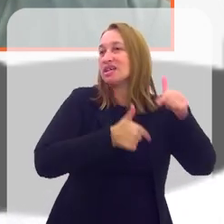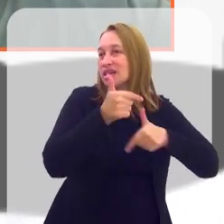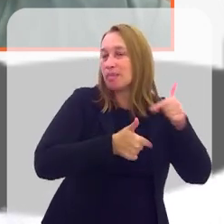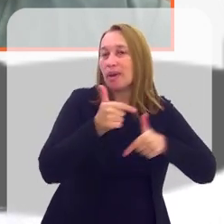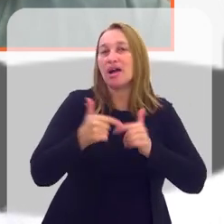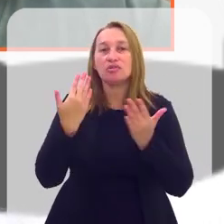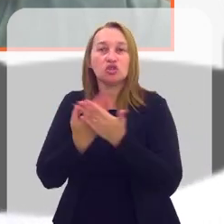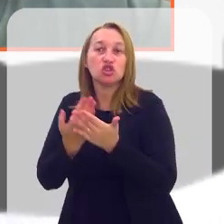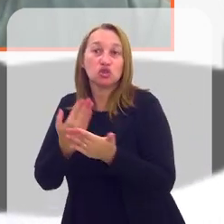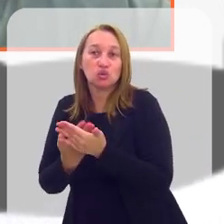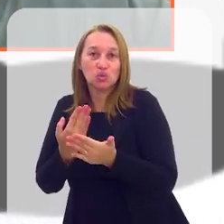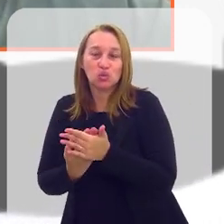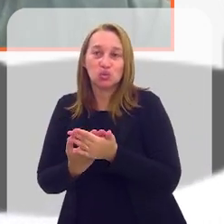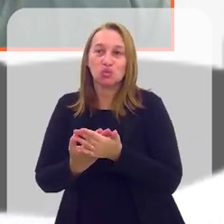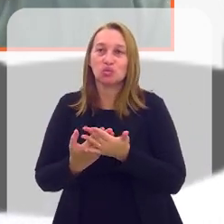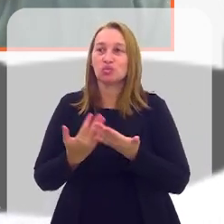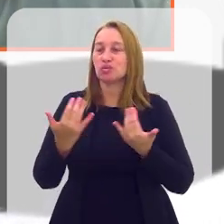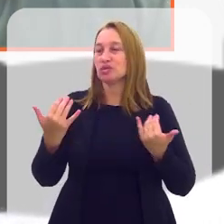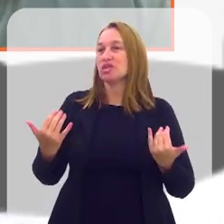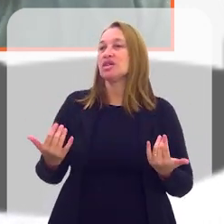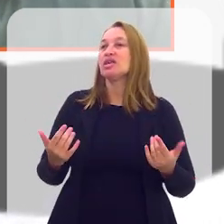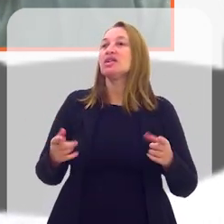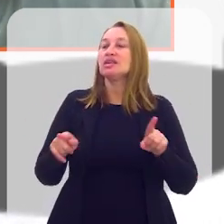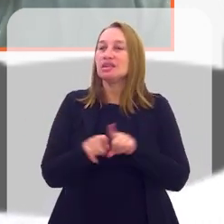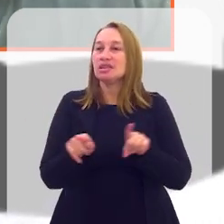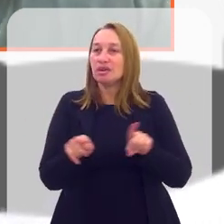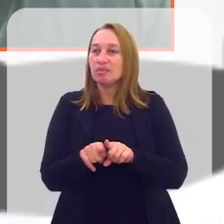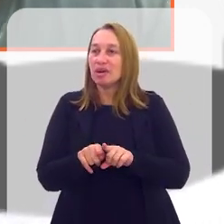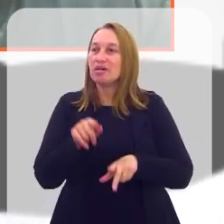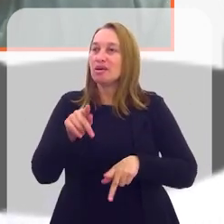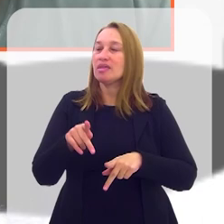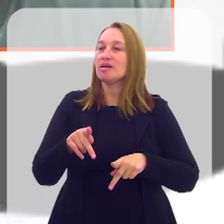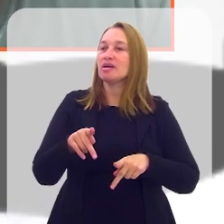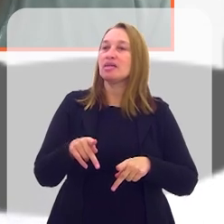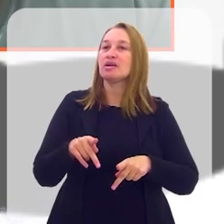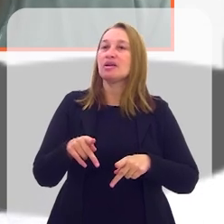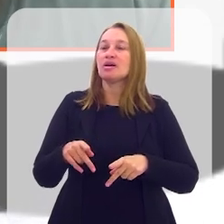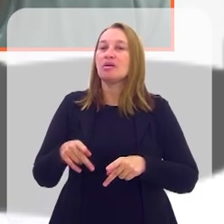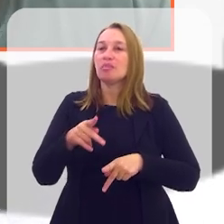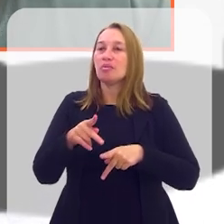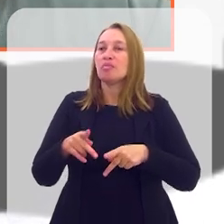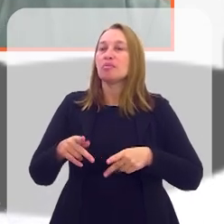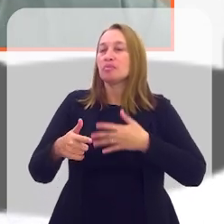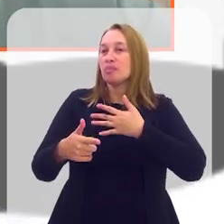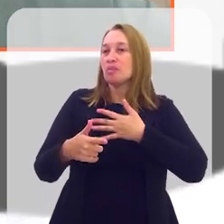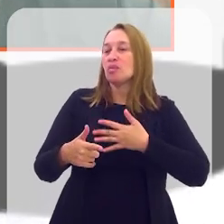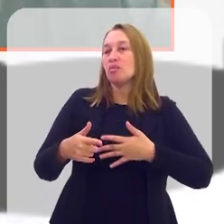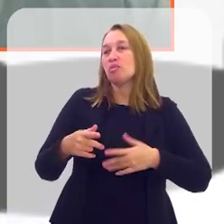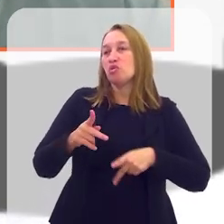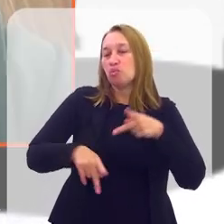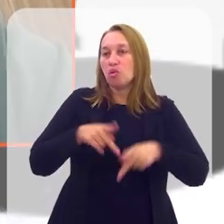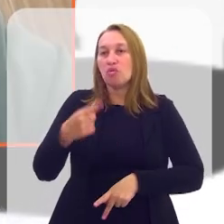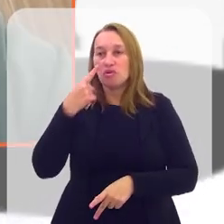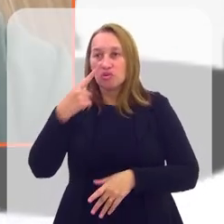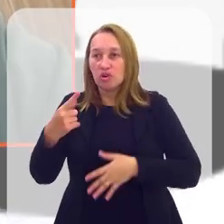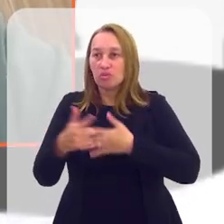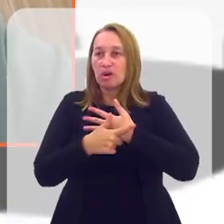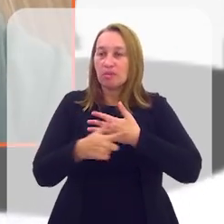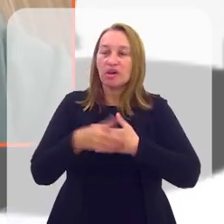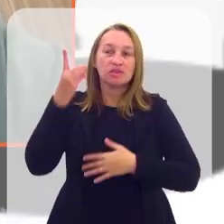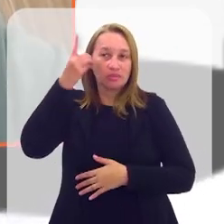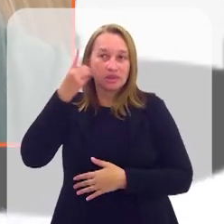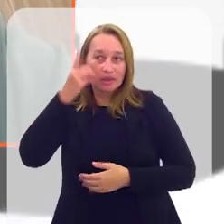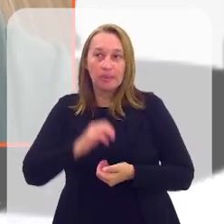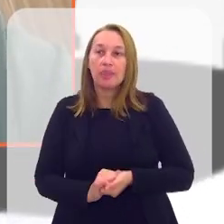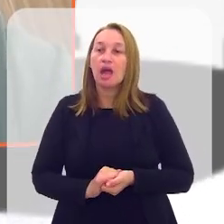para trabalho, estudo, lazer, e também, né, para participação social, exercício da cidadania.